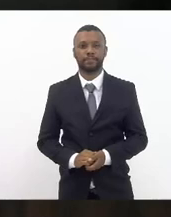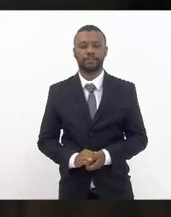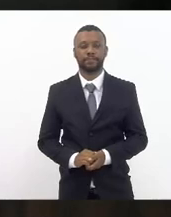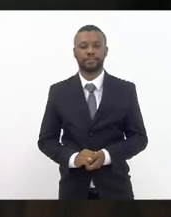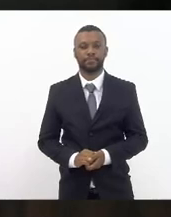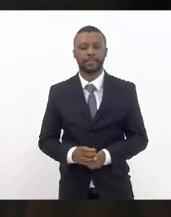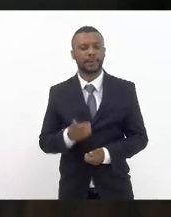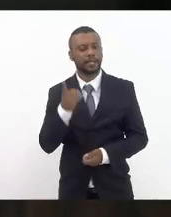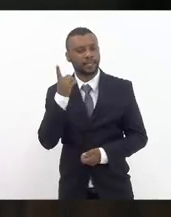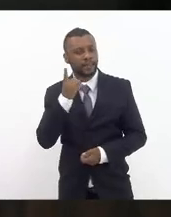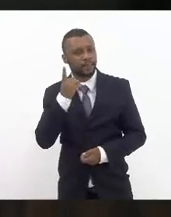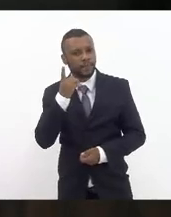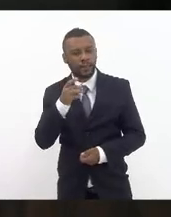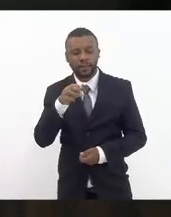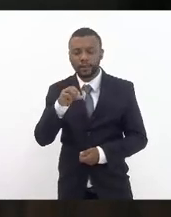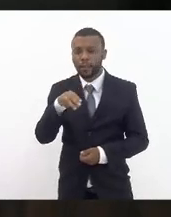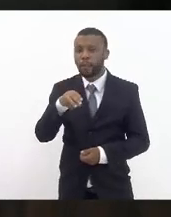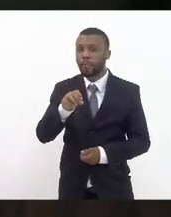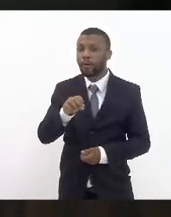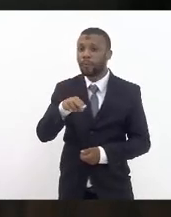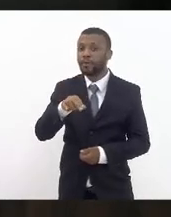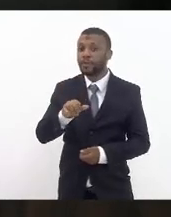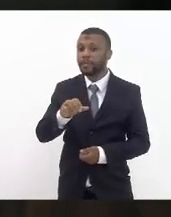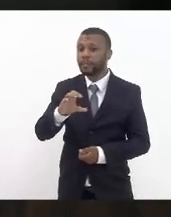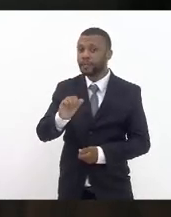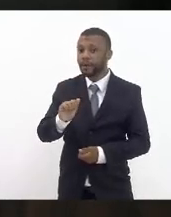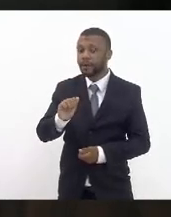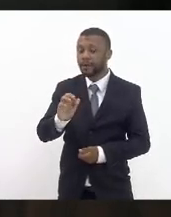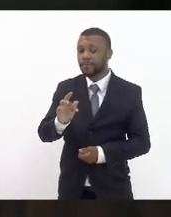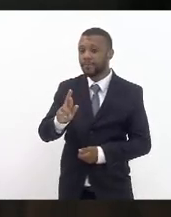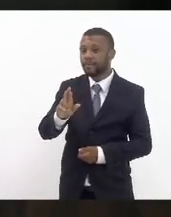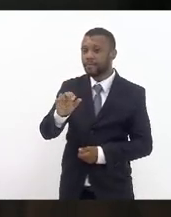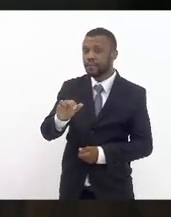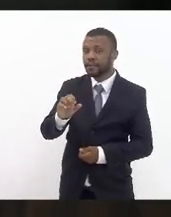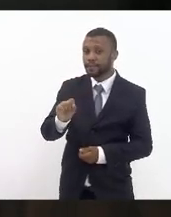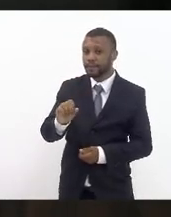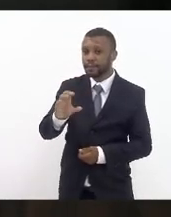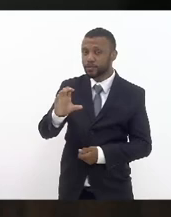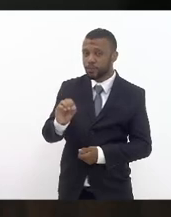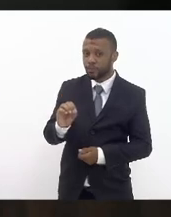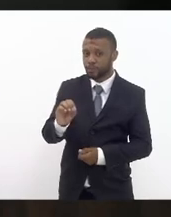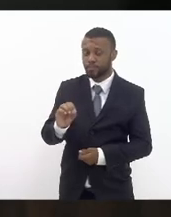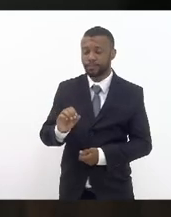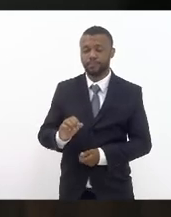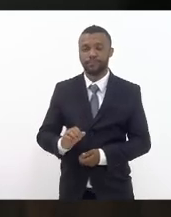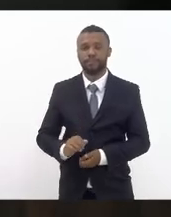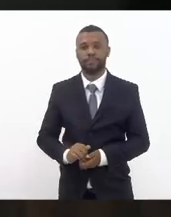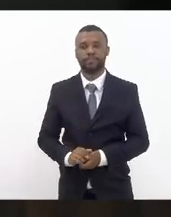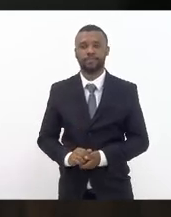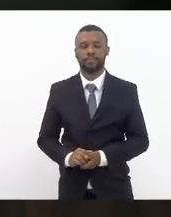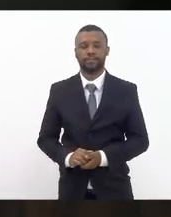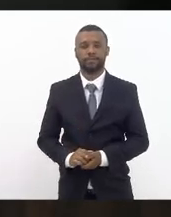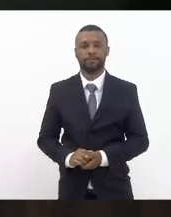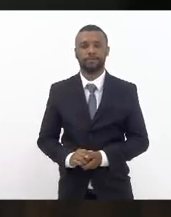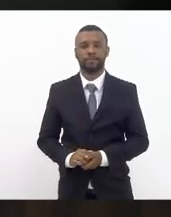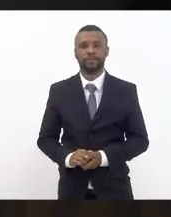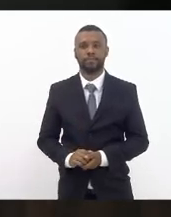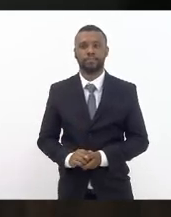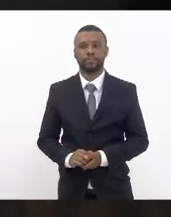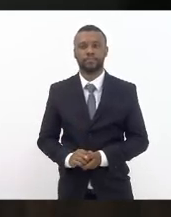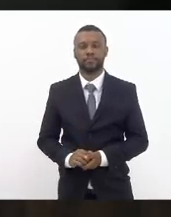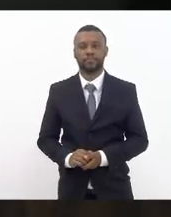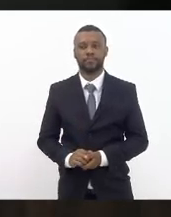Deputada Mônica Francisco. Deputada Mônica Francisco.